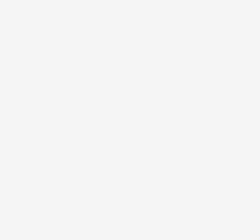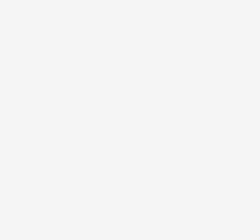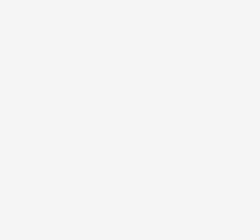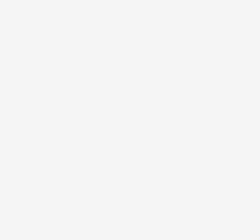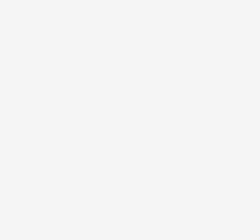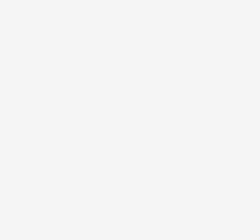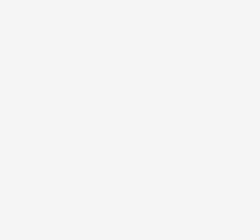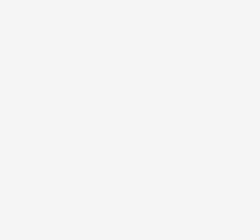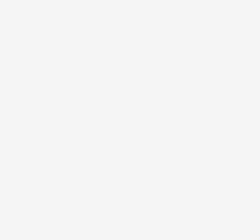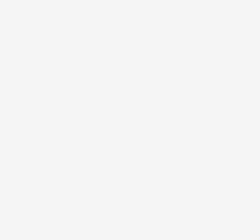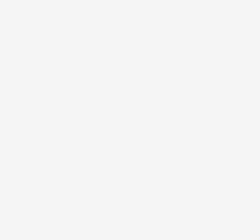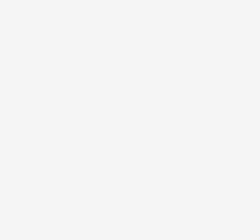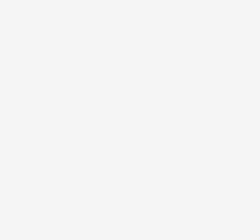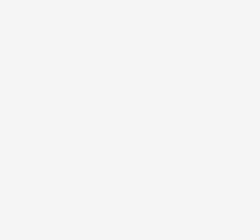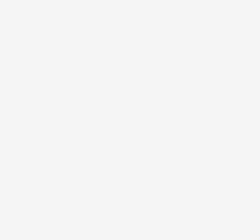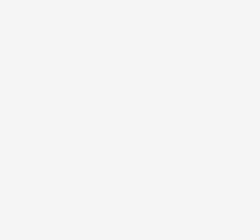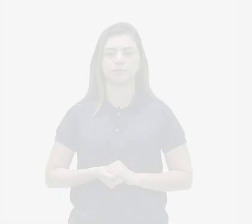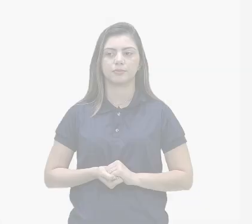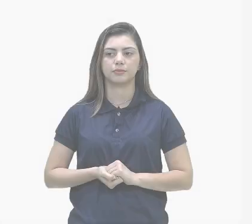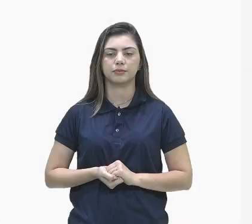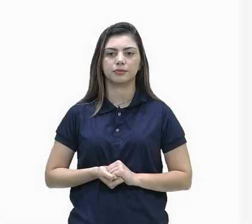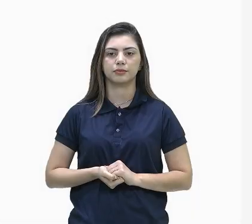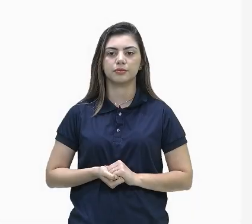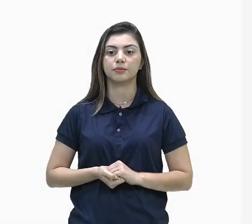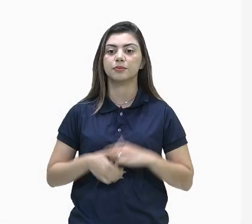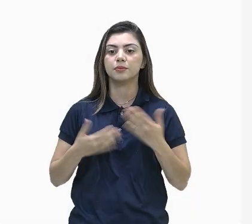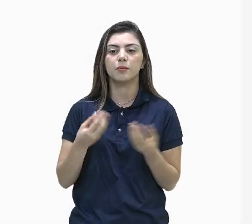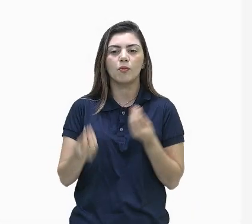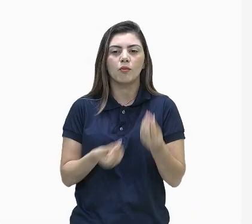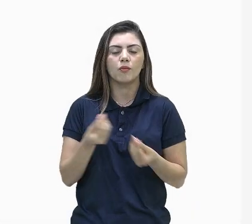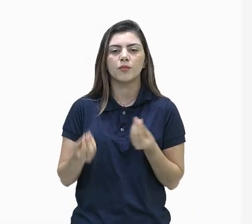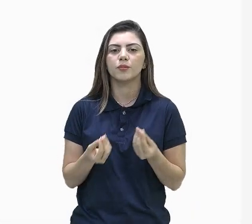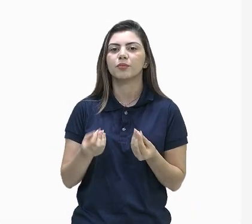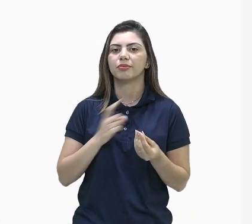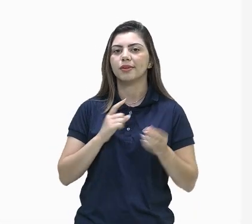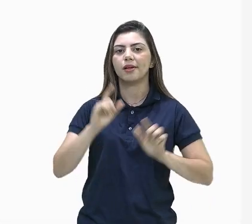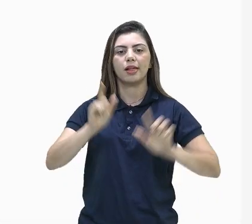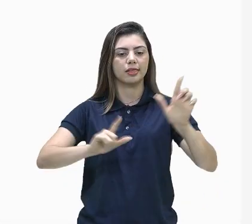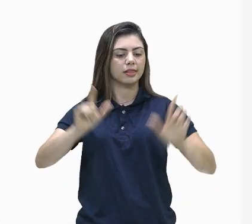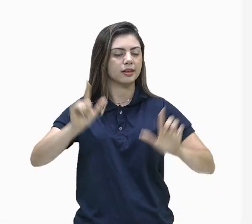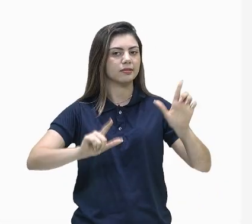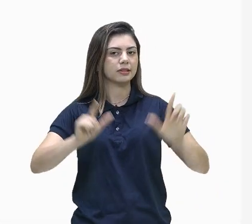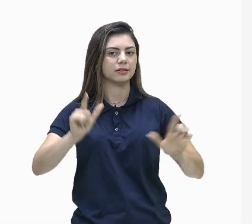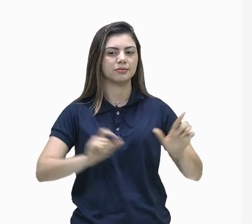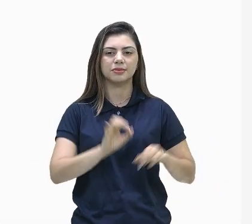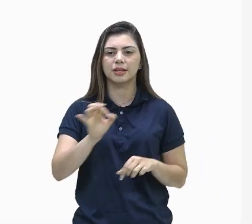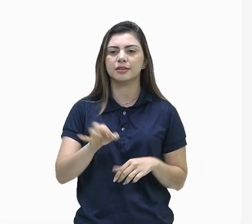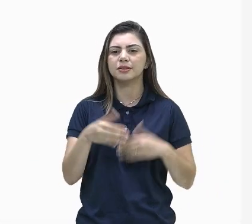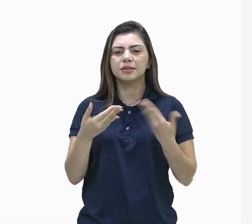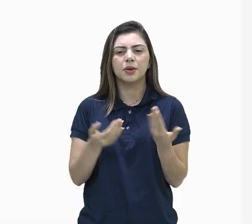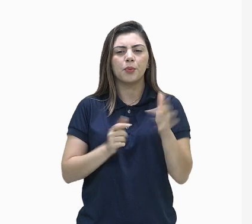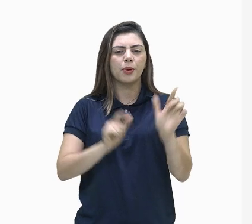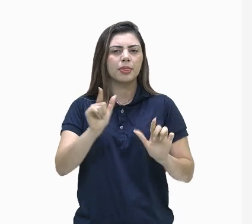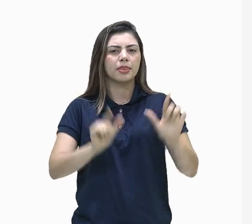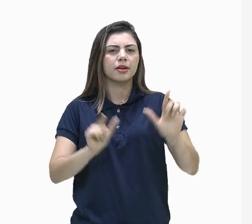consolida. Com o quê? Com qual equipamento? Com a televisão. Olha a televisão chegando